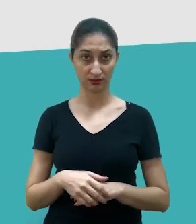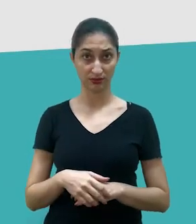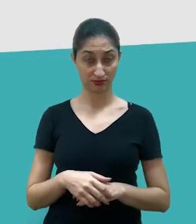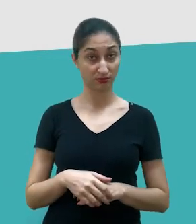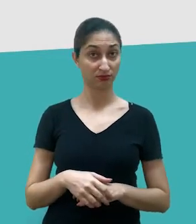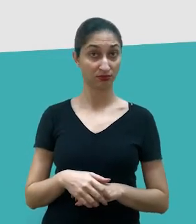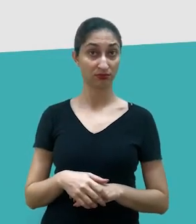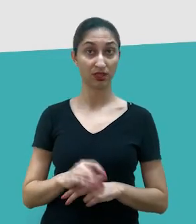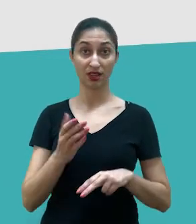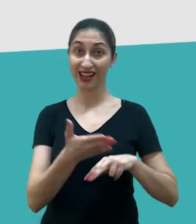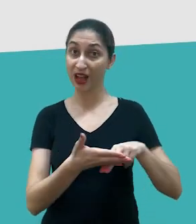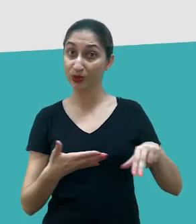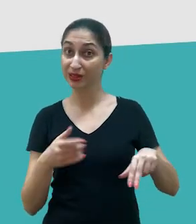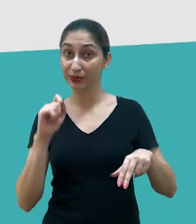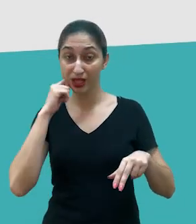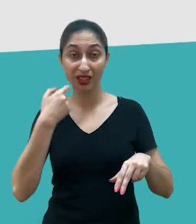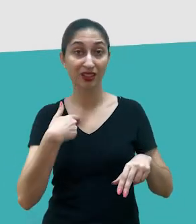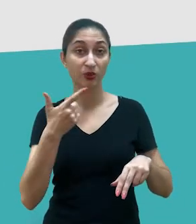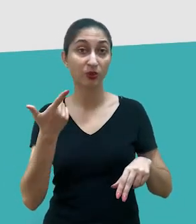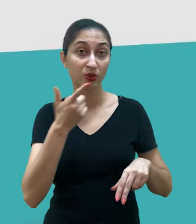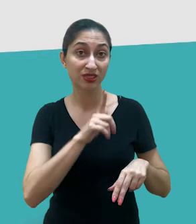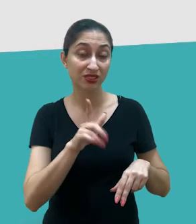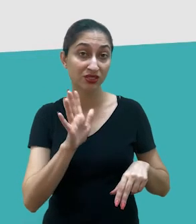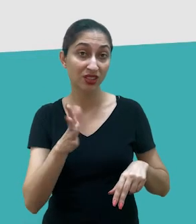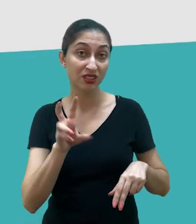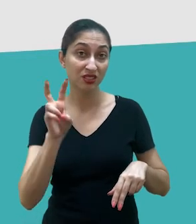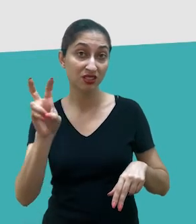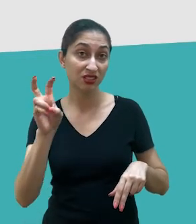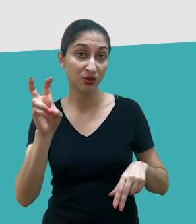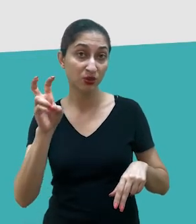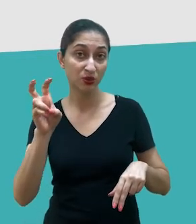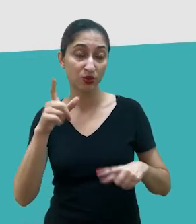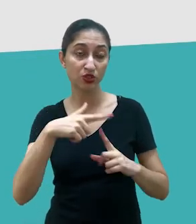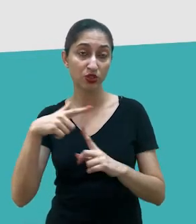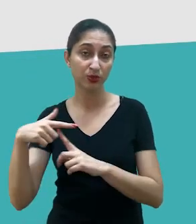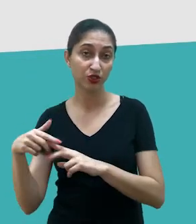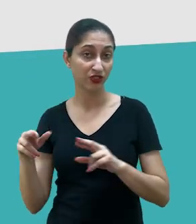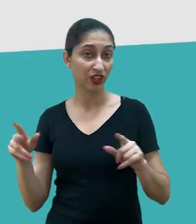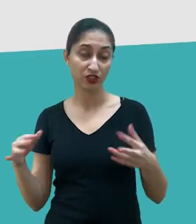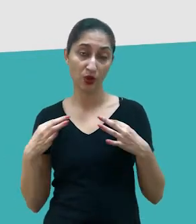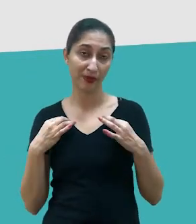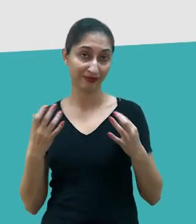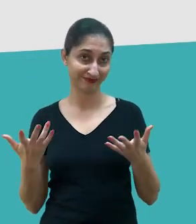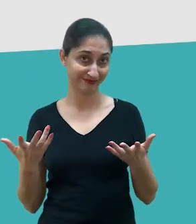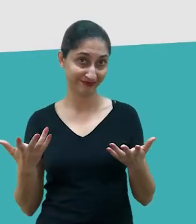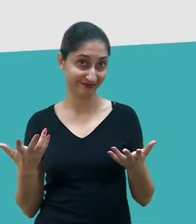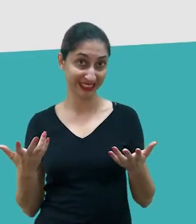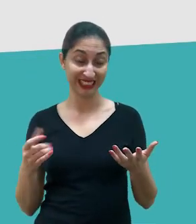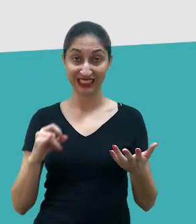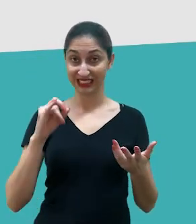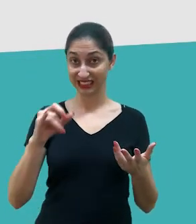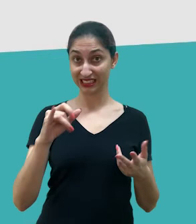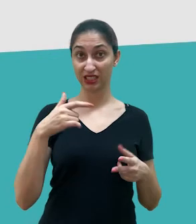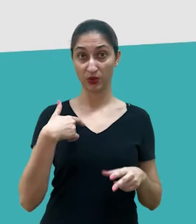combinação da calça preta, eu ganhei aí 5 looks. Se eu trocar a calça pela